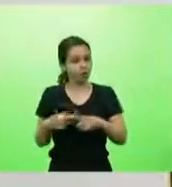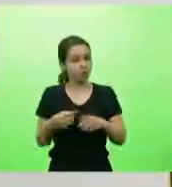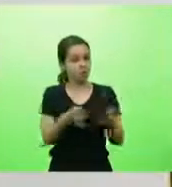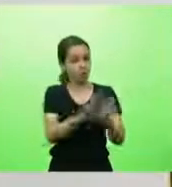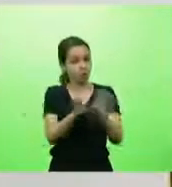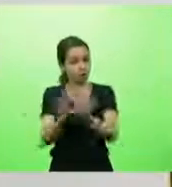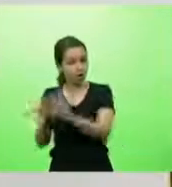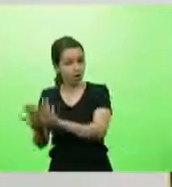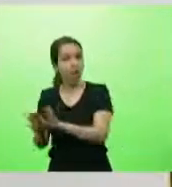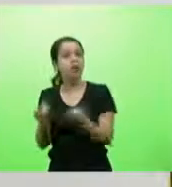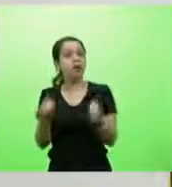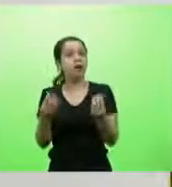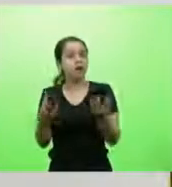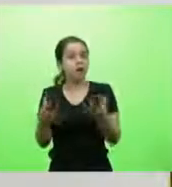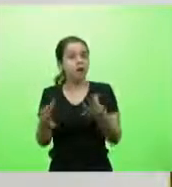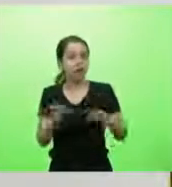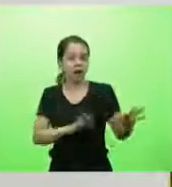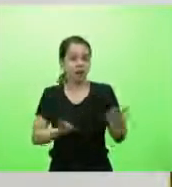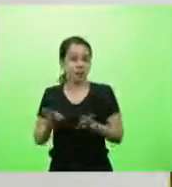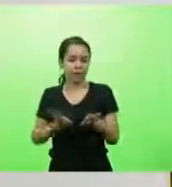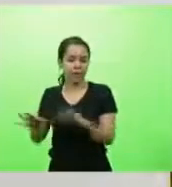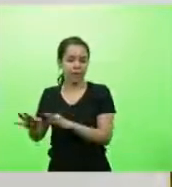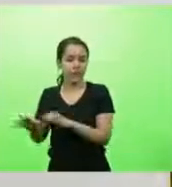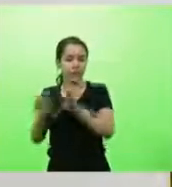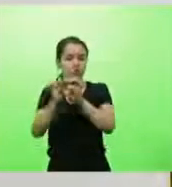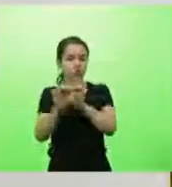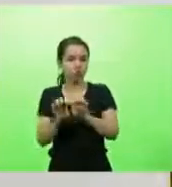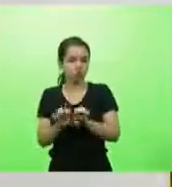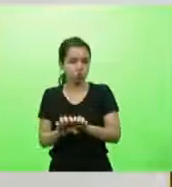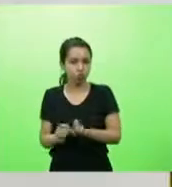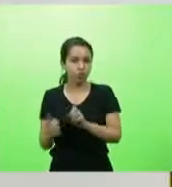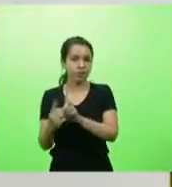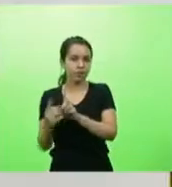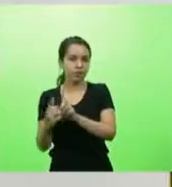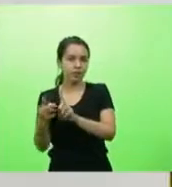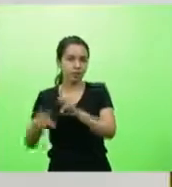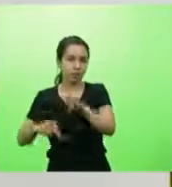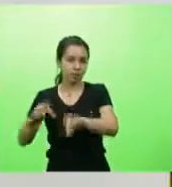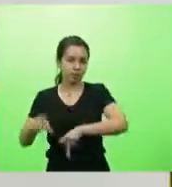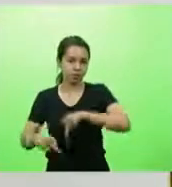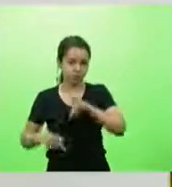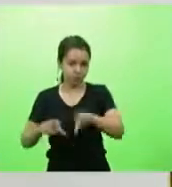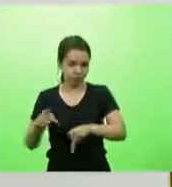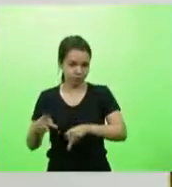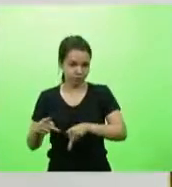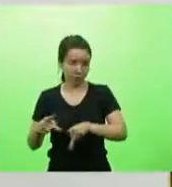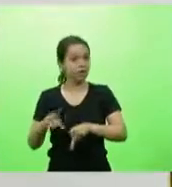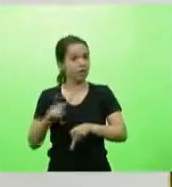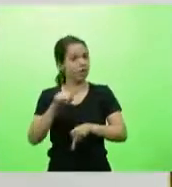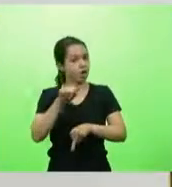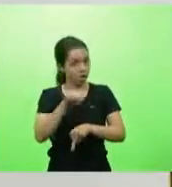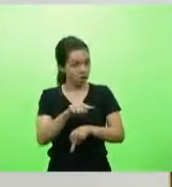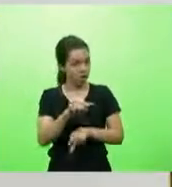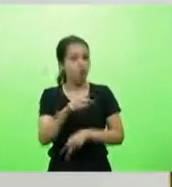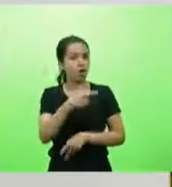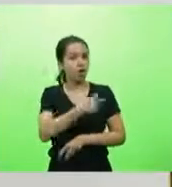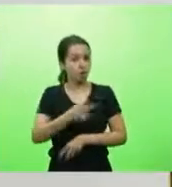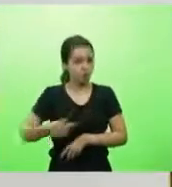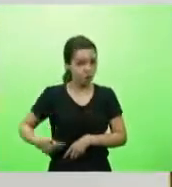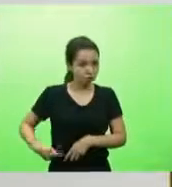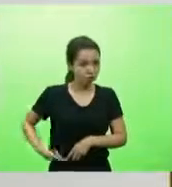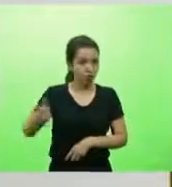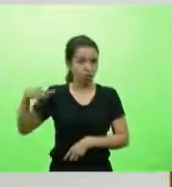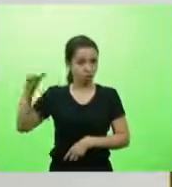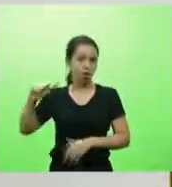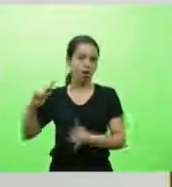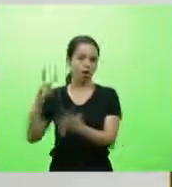Para preparar a estrutura para depois atender a população. Errou, fez o governo lá atrás, no dia